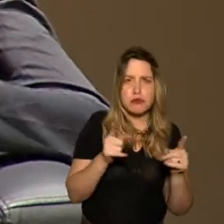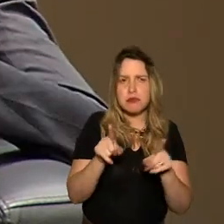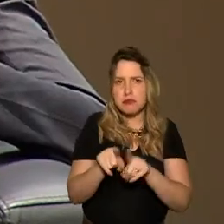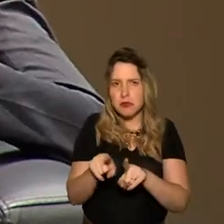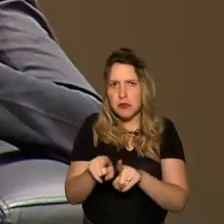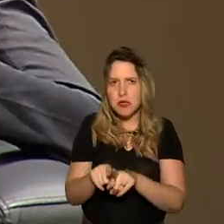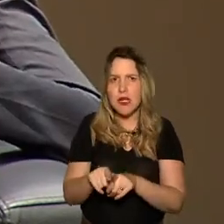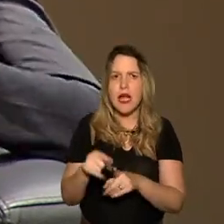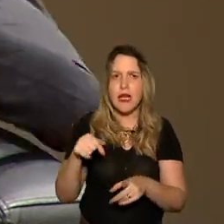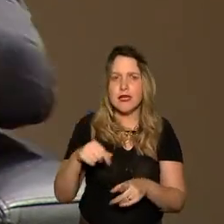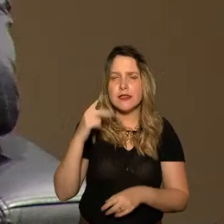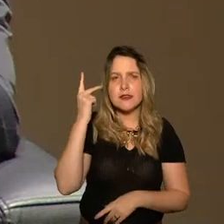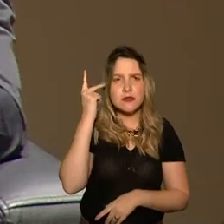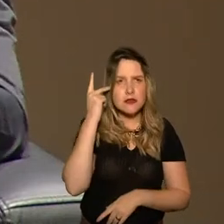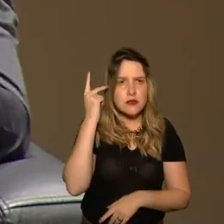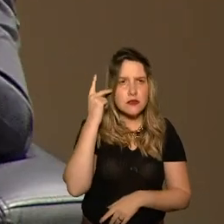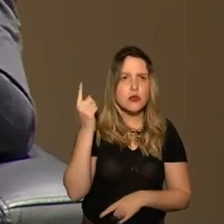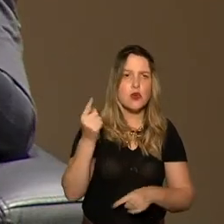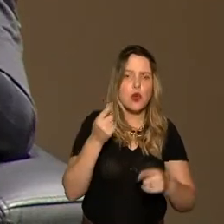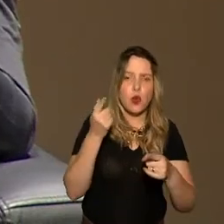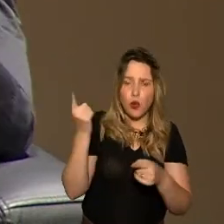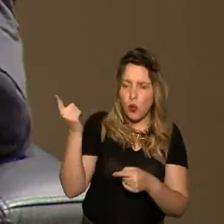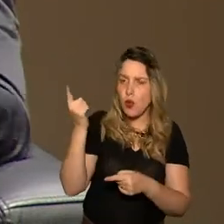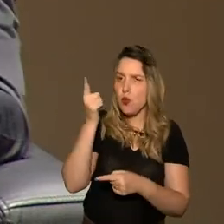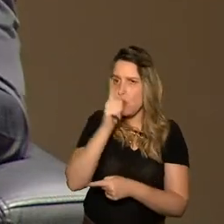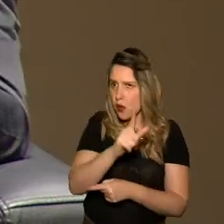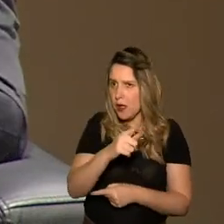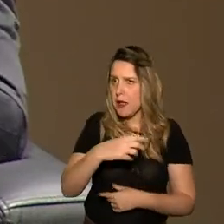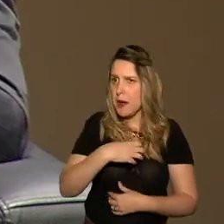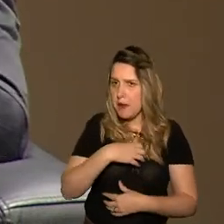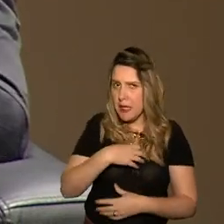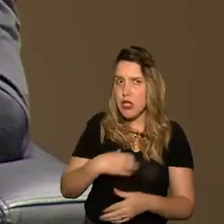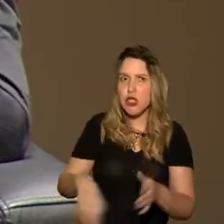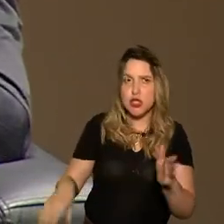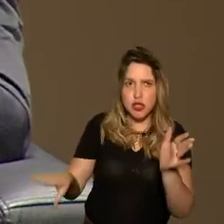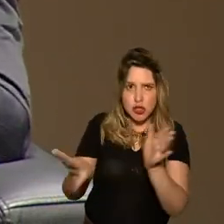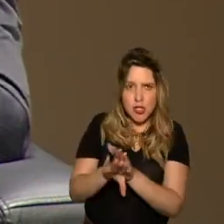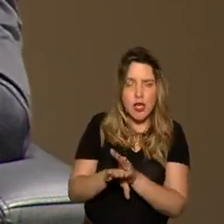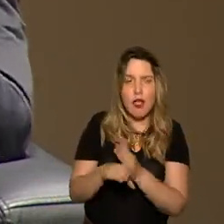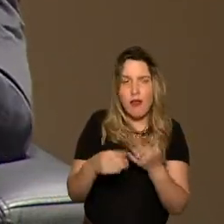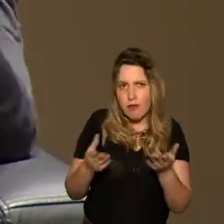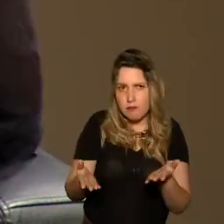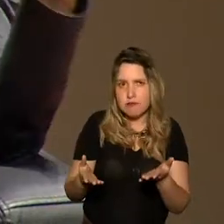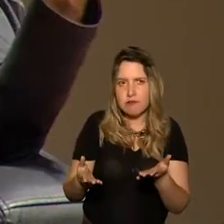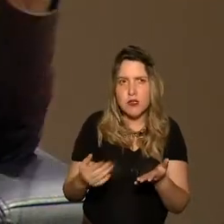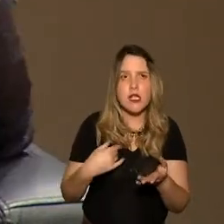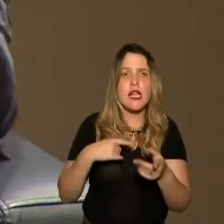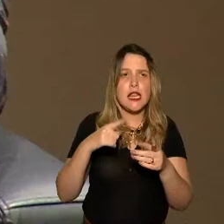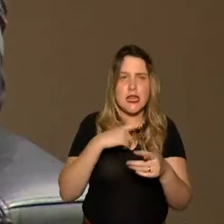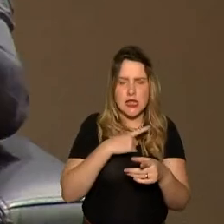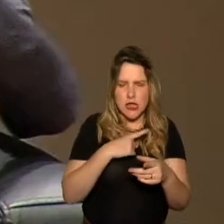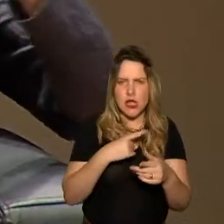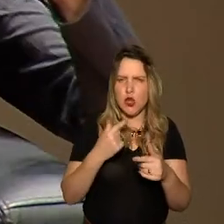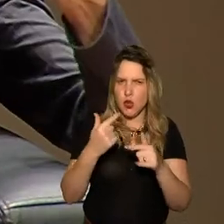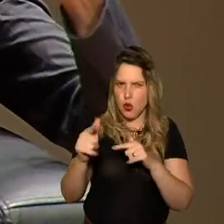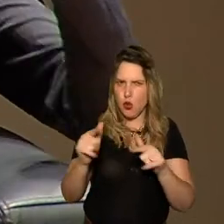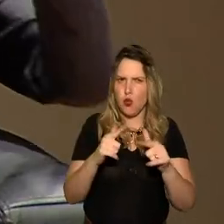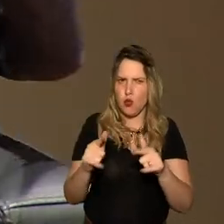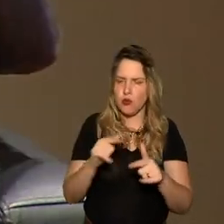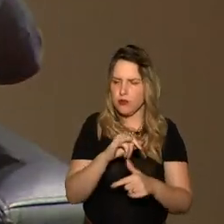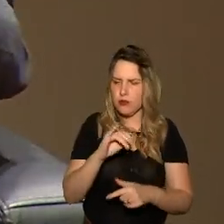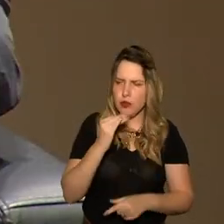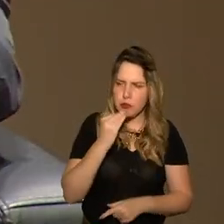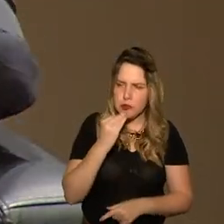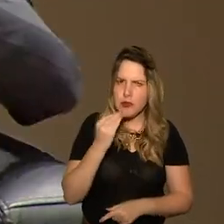regiões de São Paulo conseguem de uma certa maneira chegar naquele local então tem essa possibilidade de